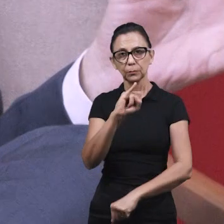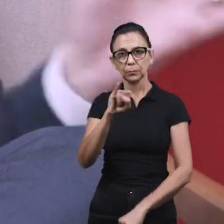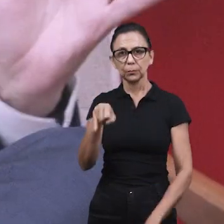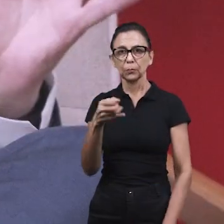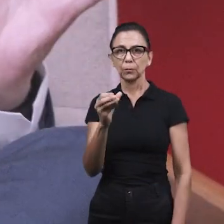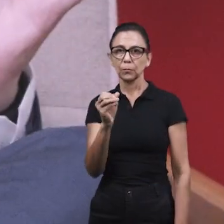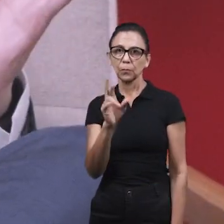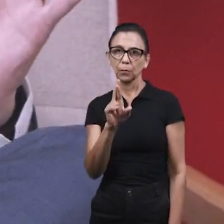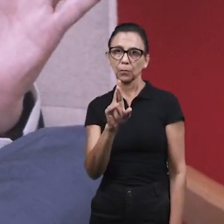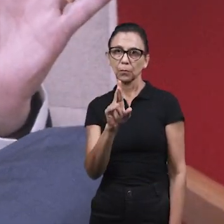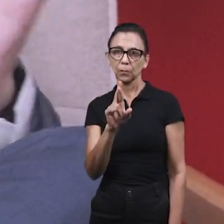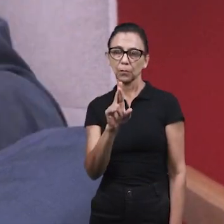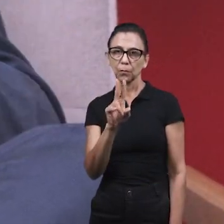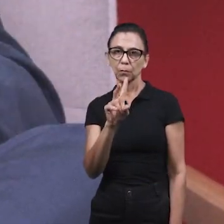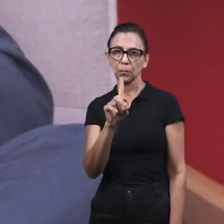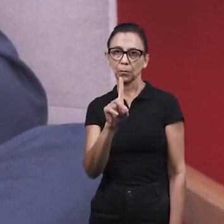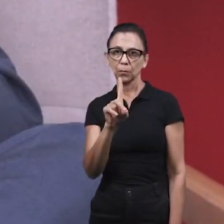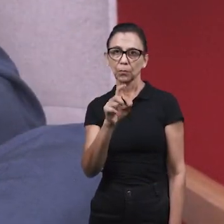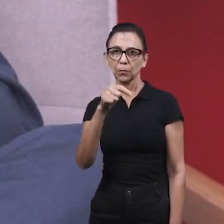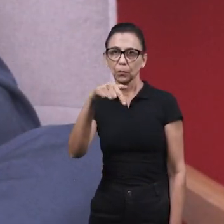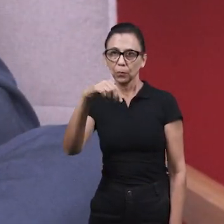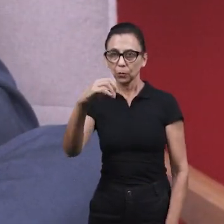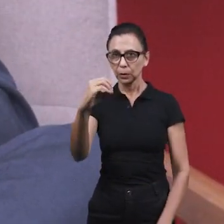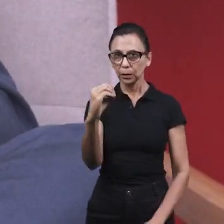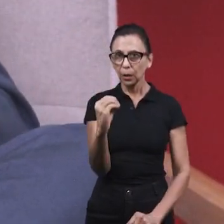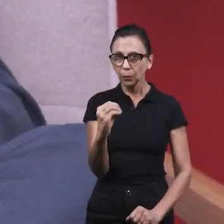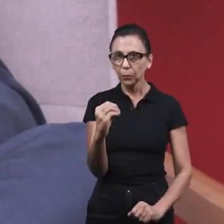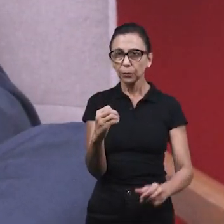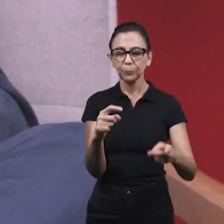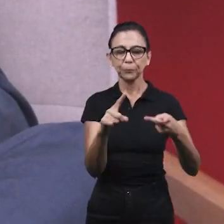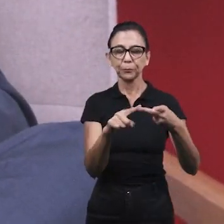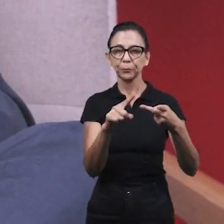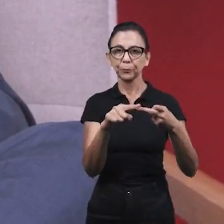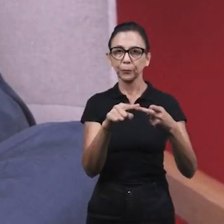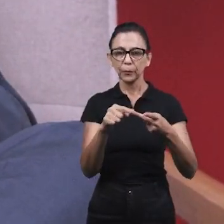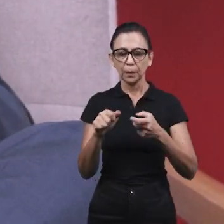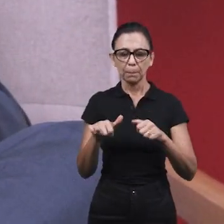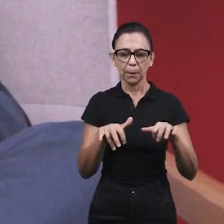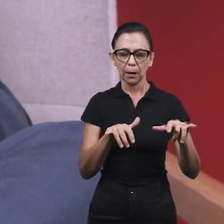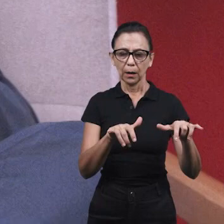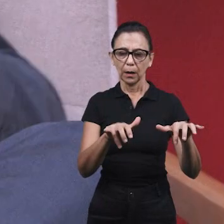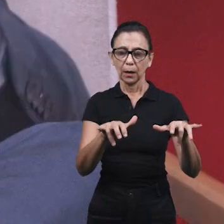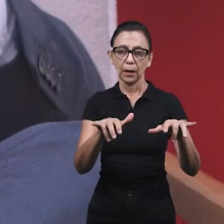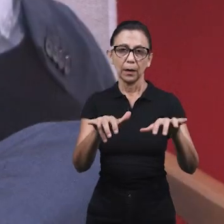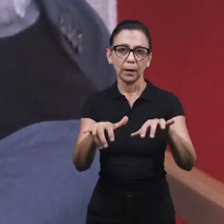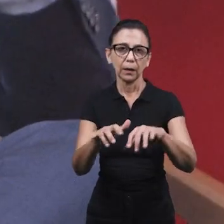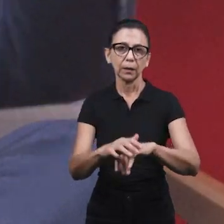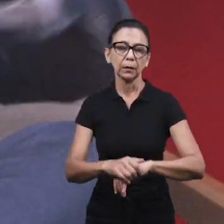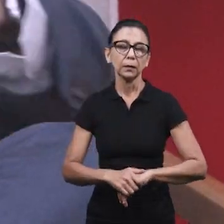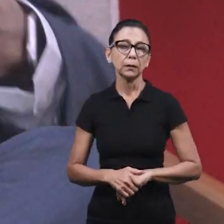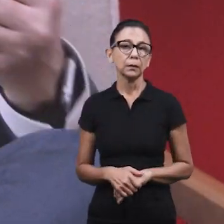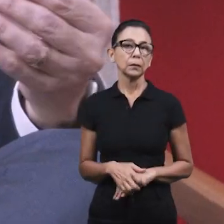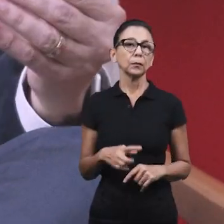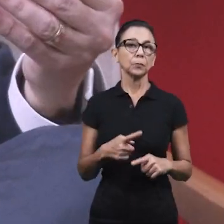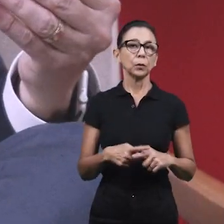momento. Até porque grande parte do Velho Testamento retrata a história do povo de Israel,